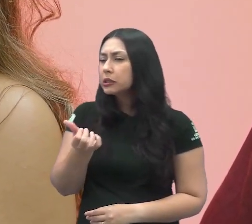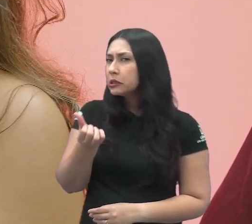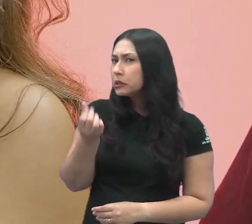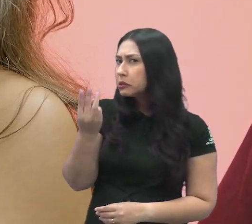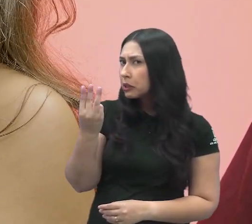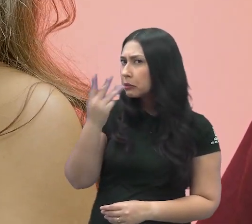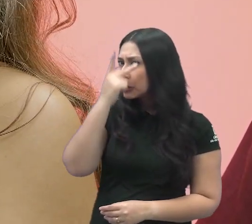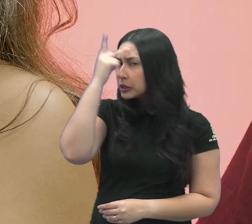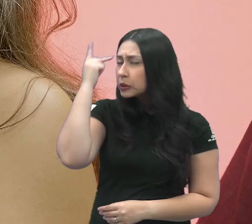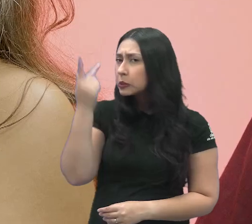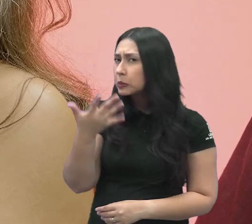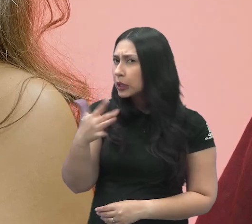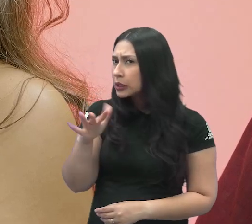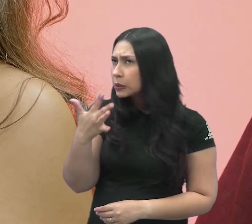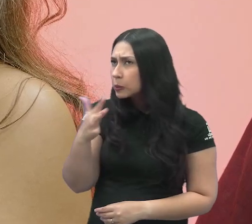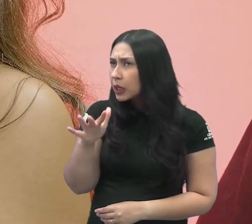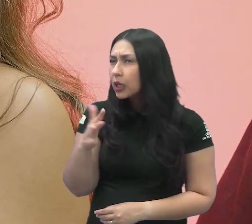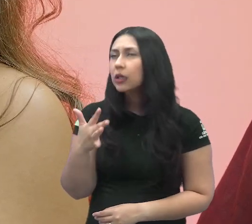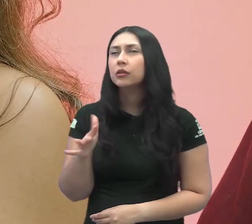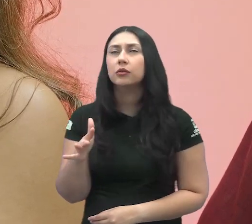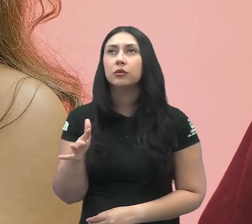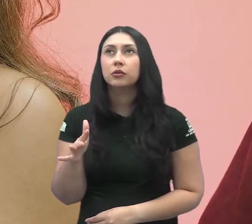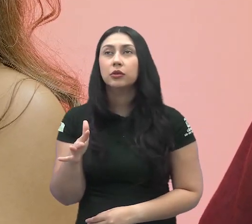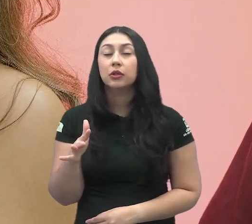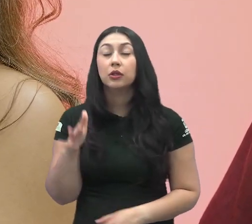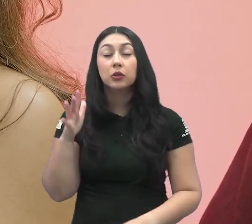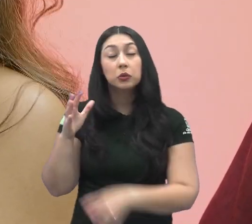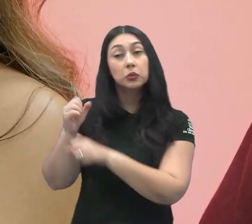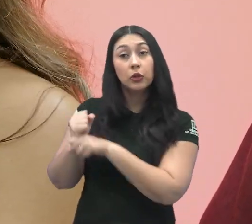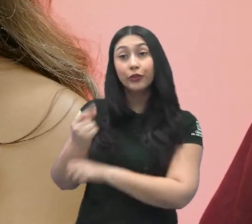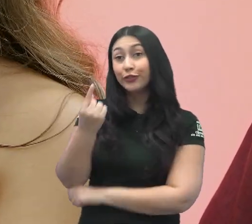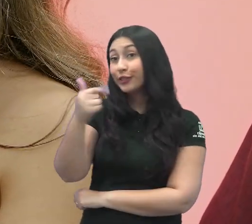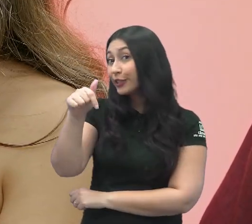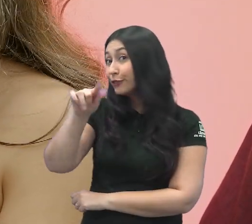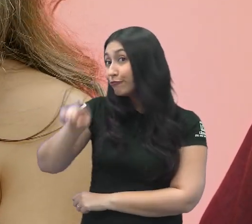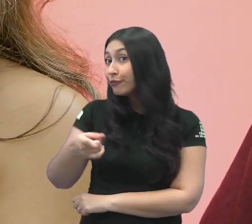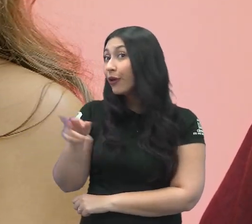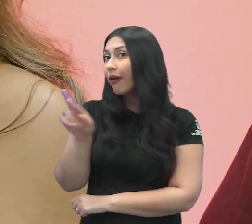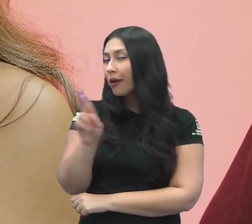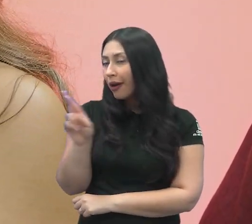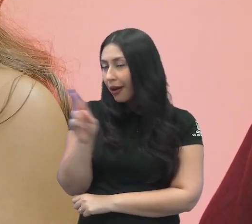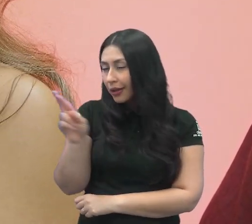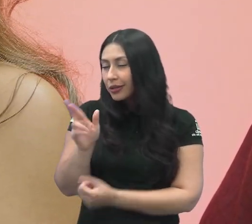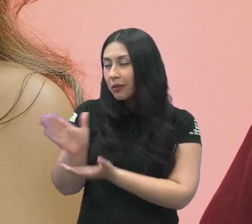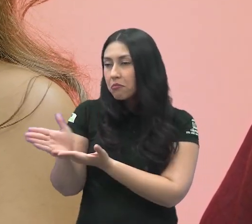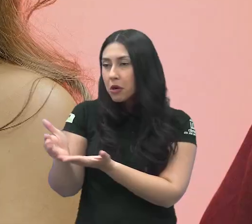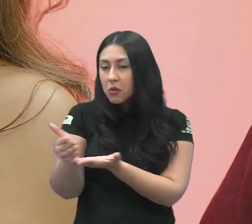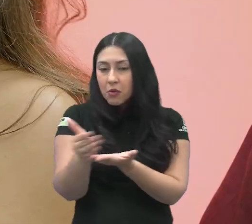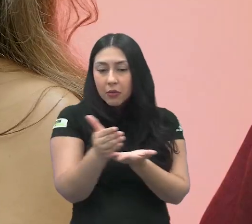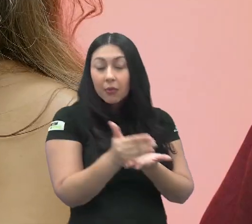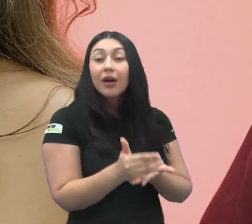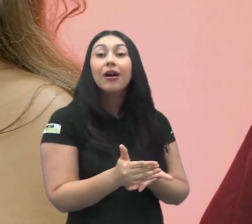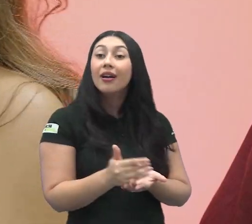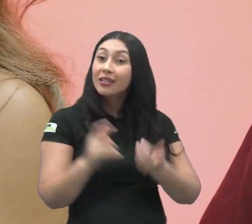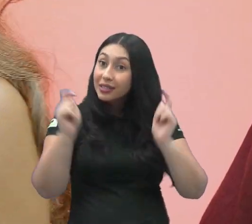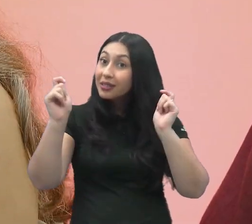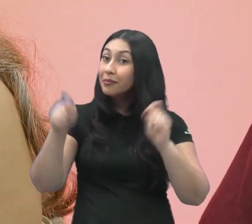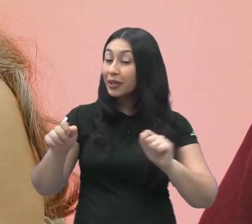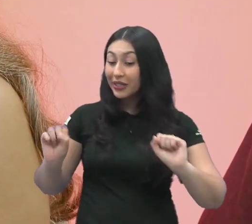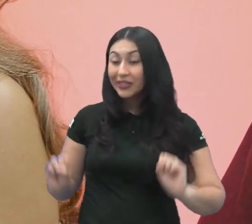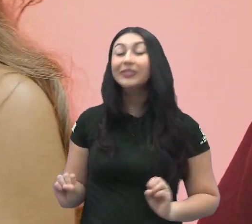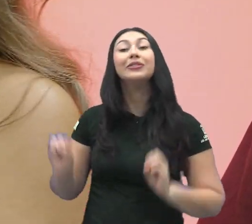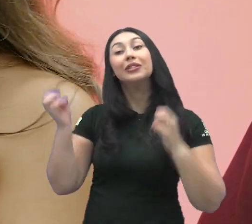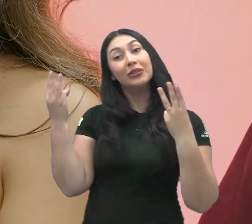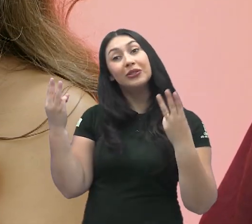pessoas no financiamento coletivo. A gente juntou 17 mil e pouco nesse valor e foi possível fazer esse